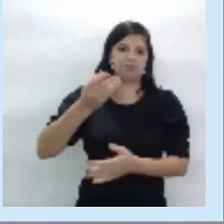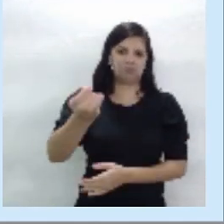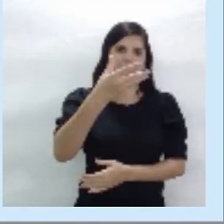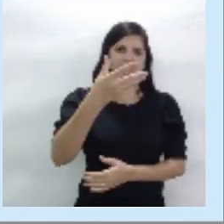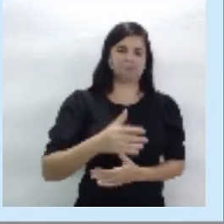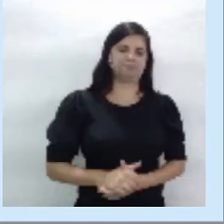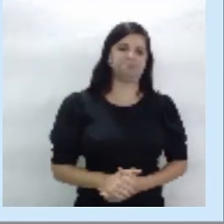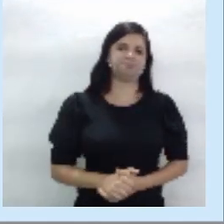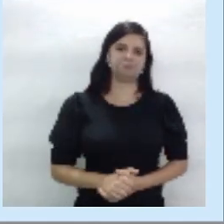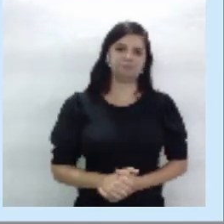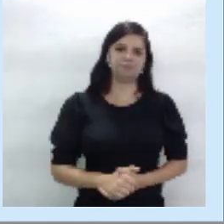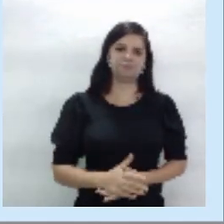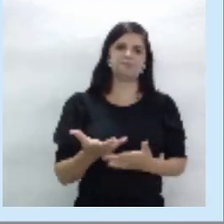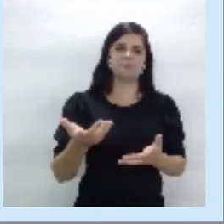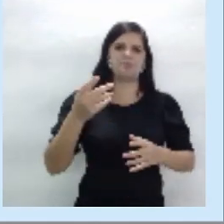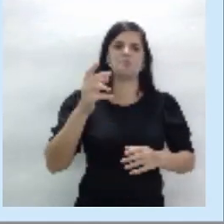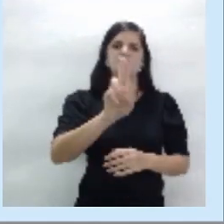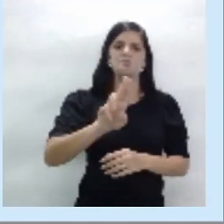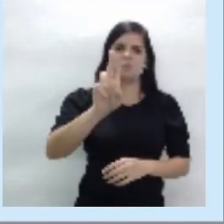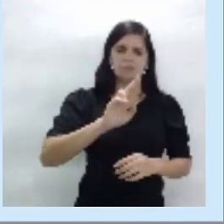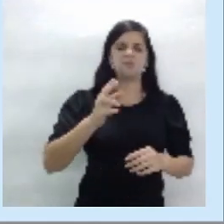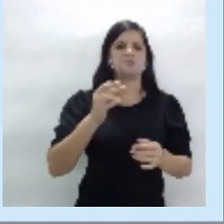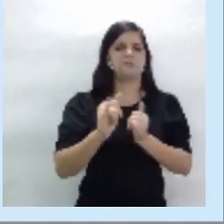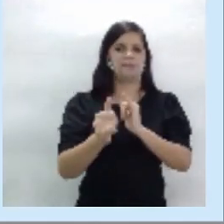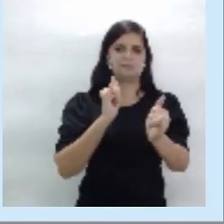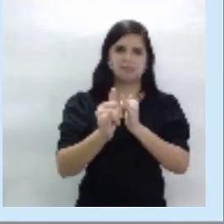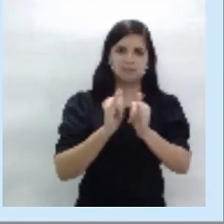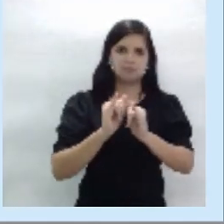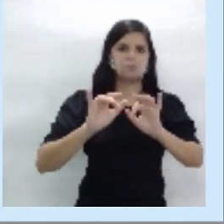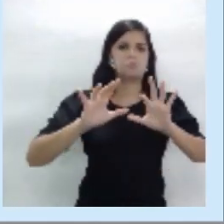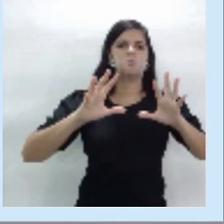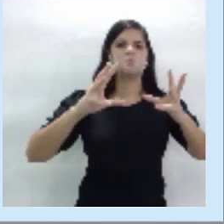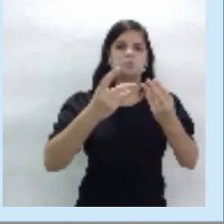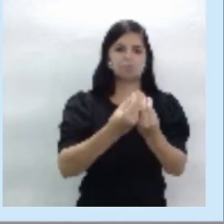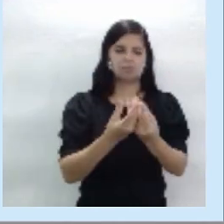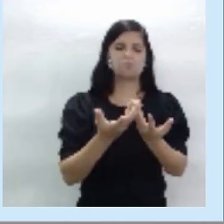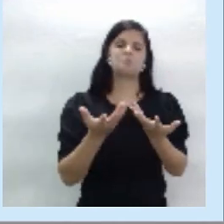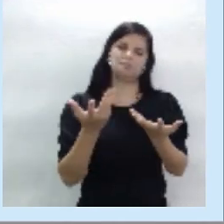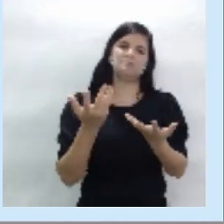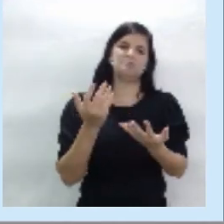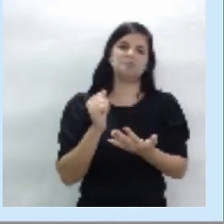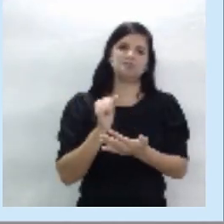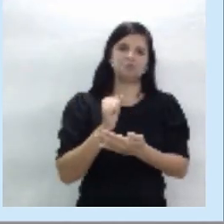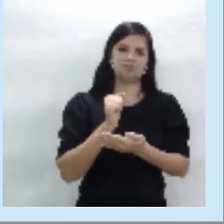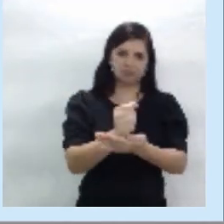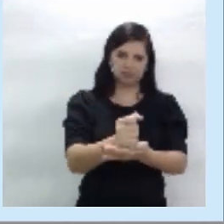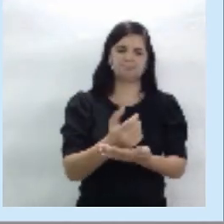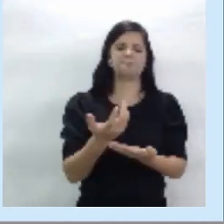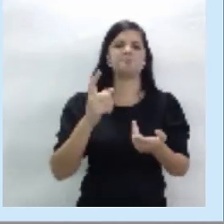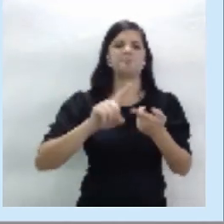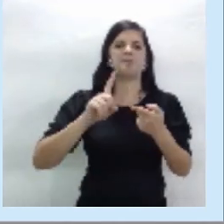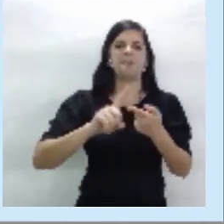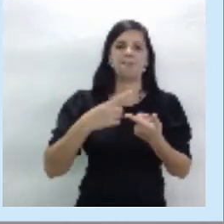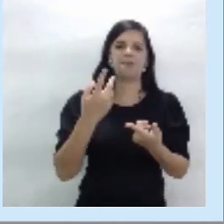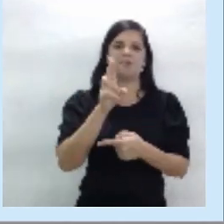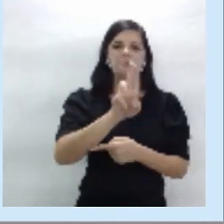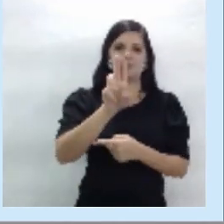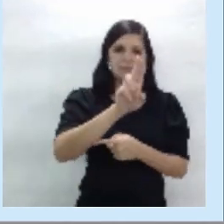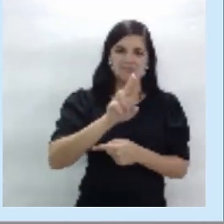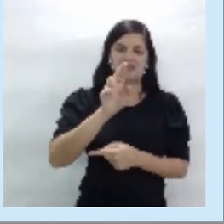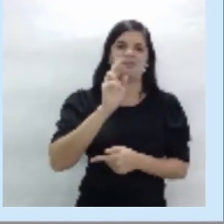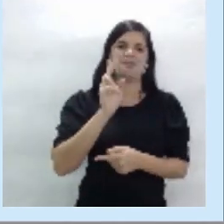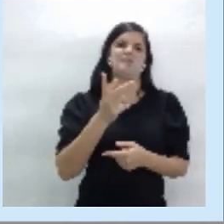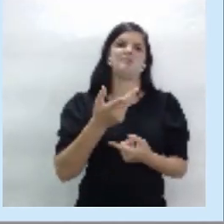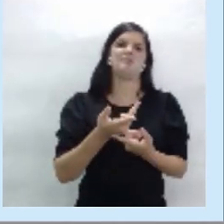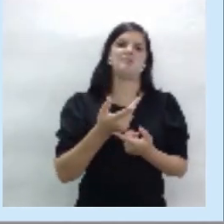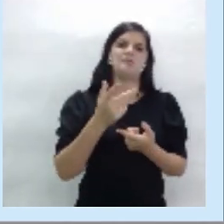ano. Então, usem todos os recursos digitais também disponíveis aqui nessa plataforma. Quais são esses recursos? A gente sempre costuma frisar.